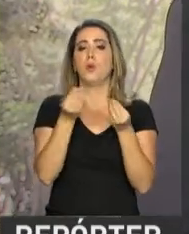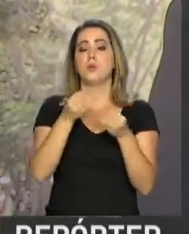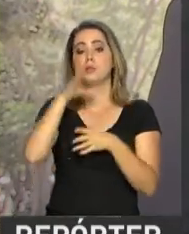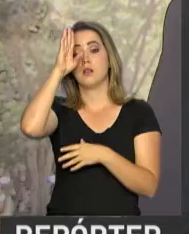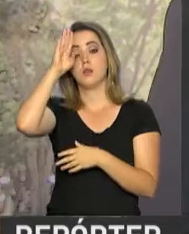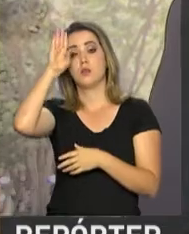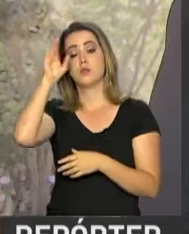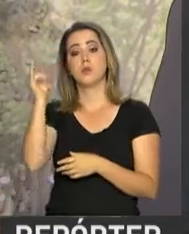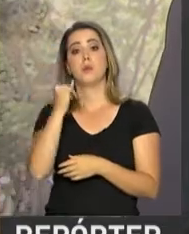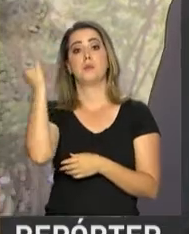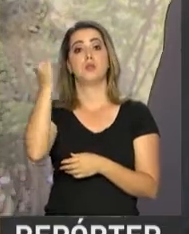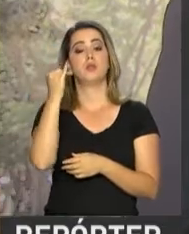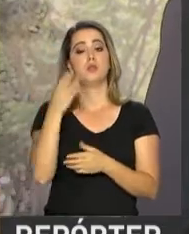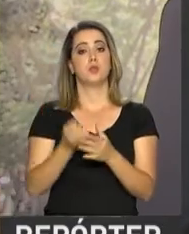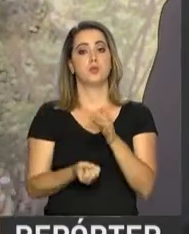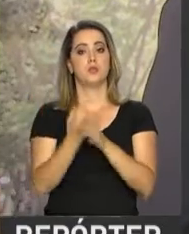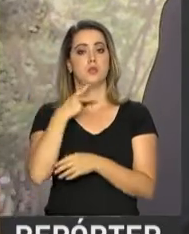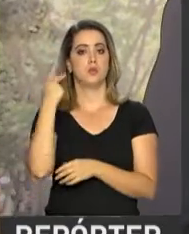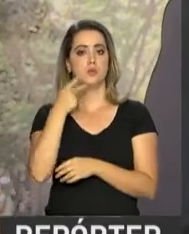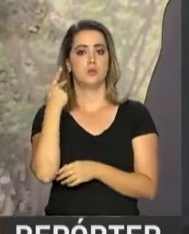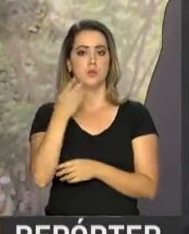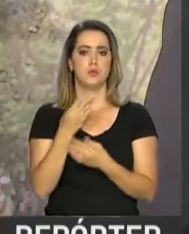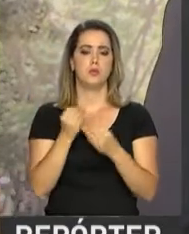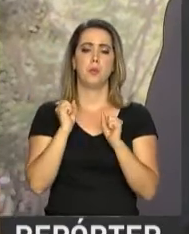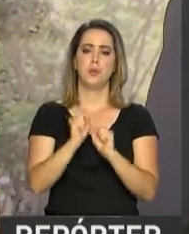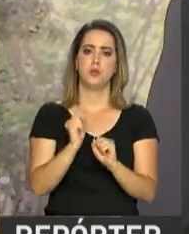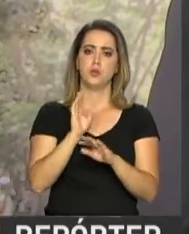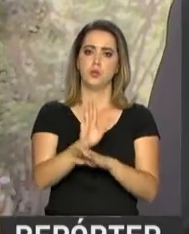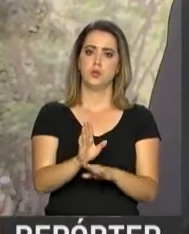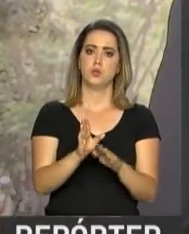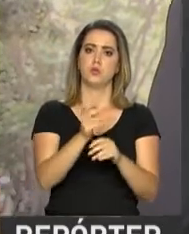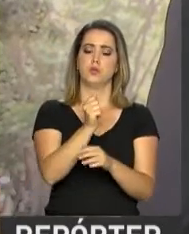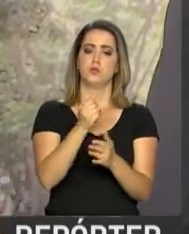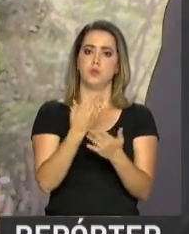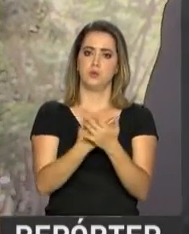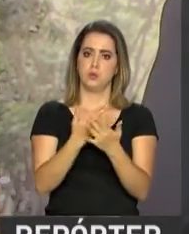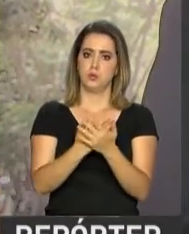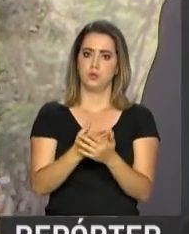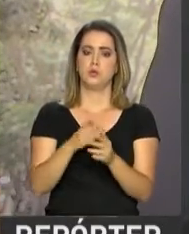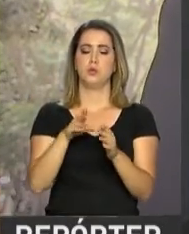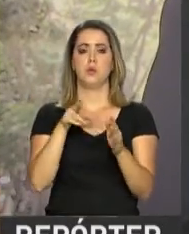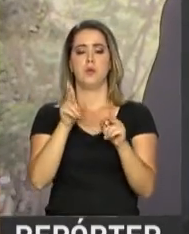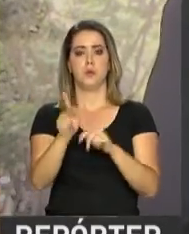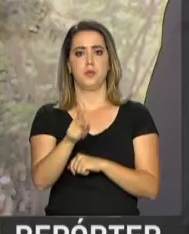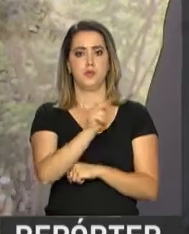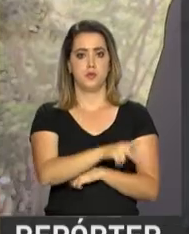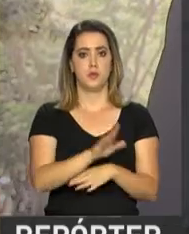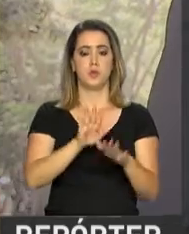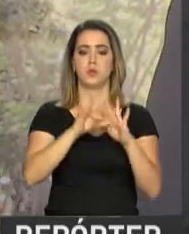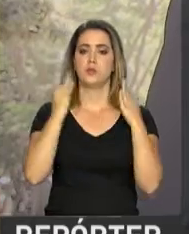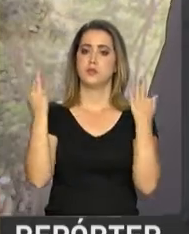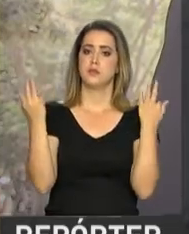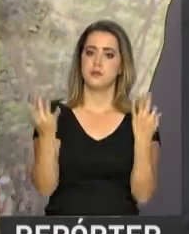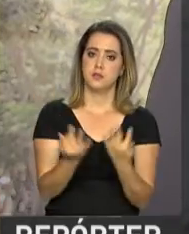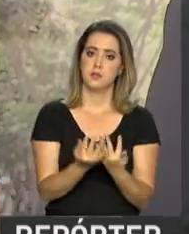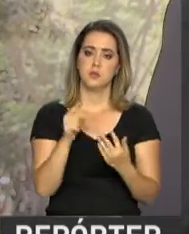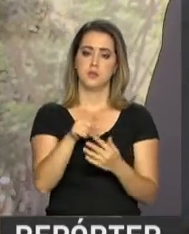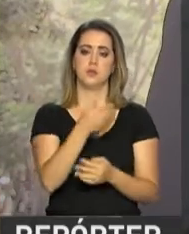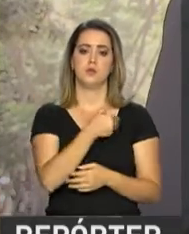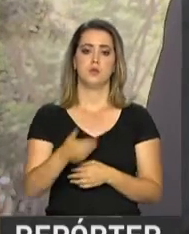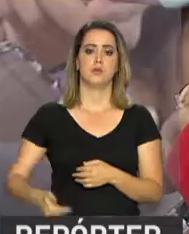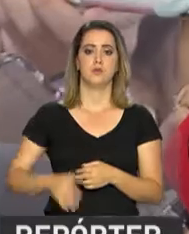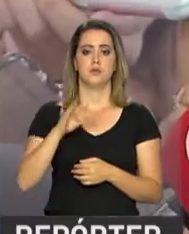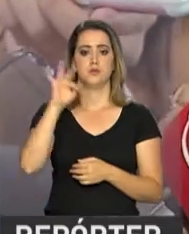criação de políticas públicas que podem ajudar estudantes professores famílias instituições de ensino e do governo